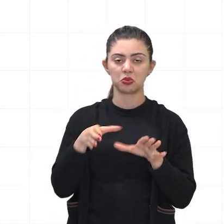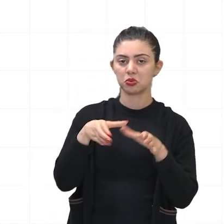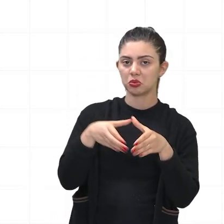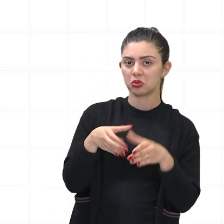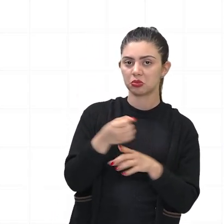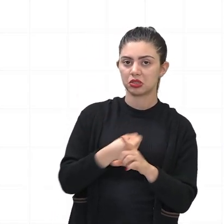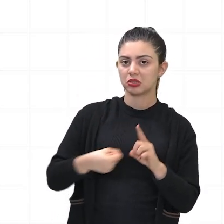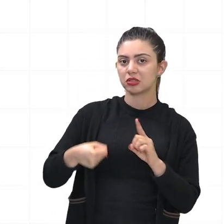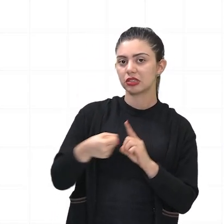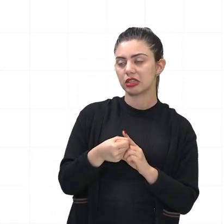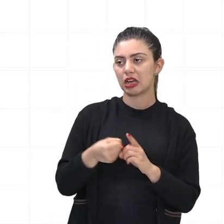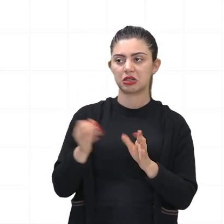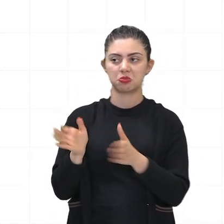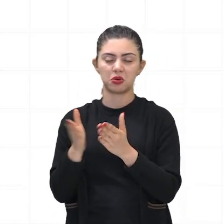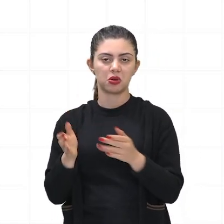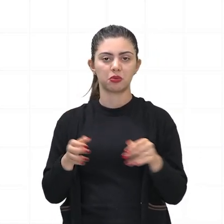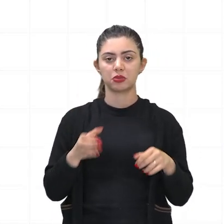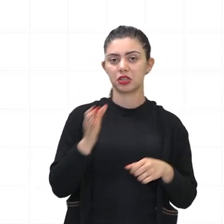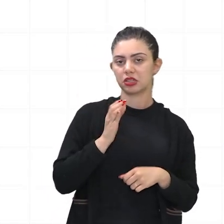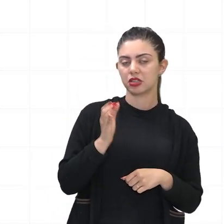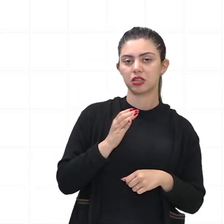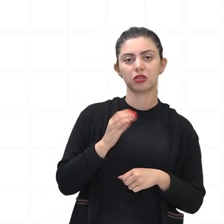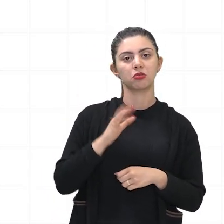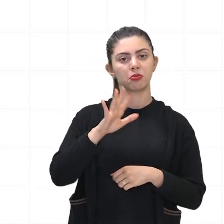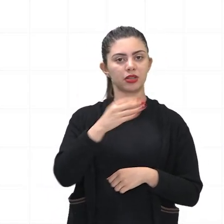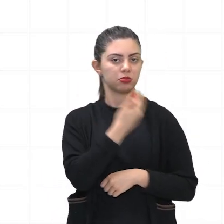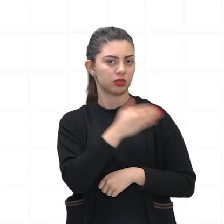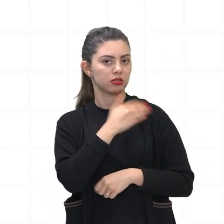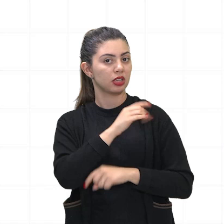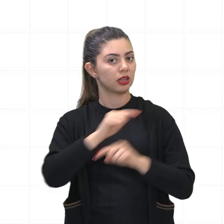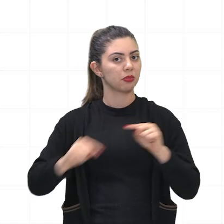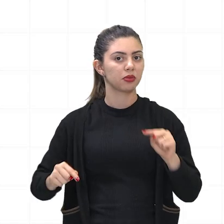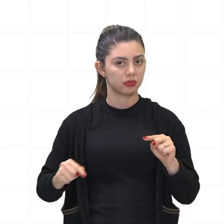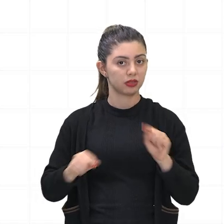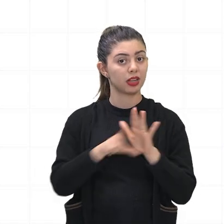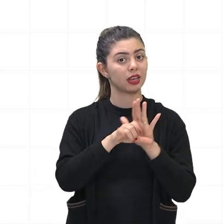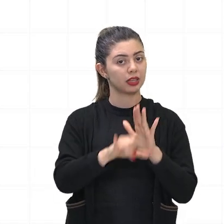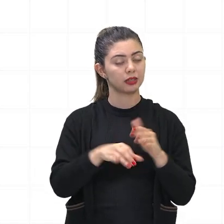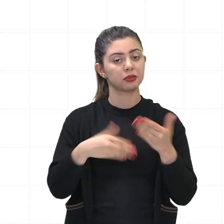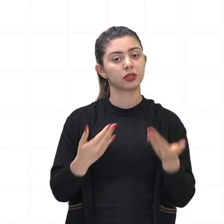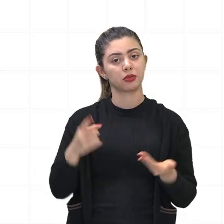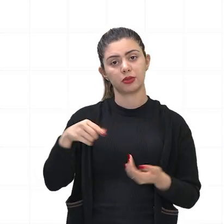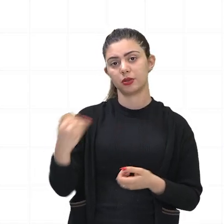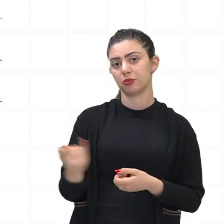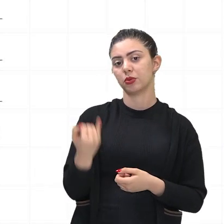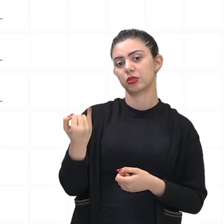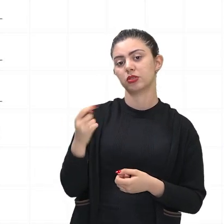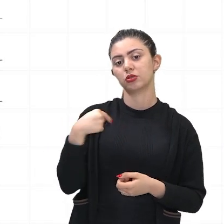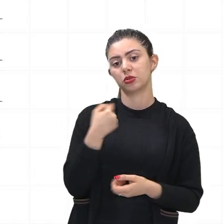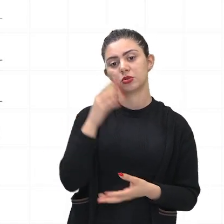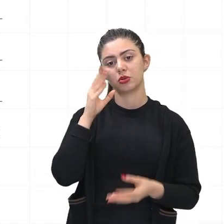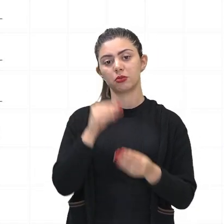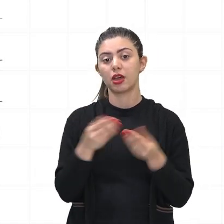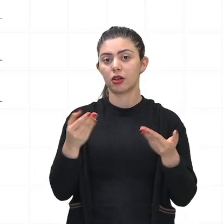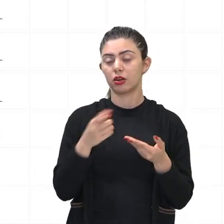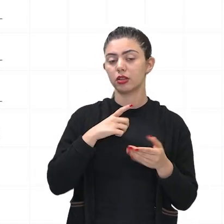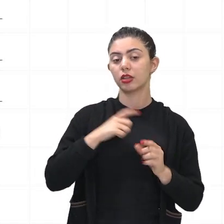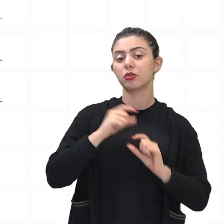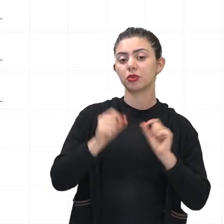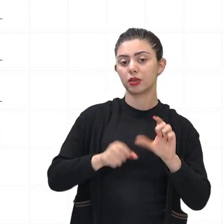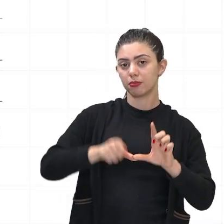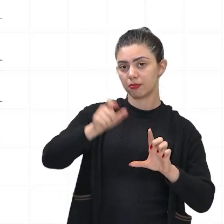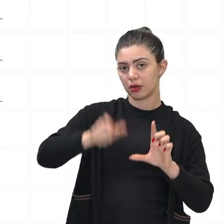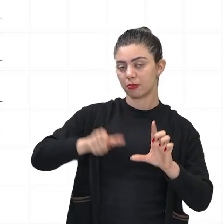social. E, gente, isso é muito importante pensar porque vamos ver aqui um gráfico que é muito interessante, que